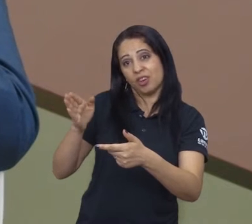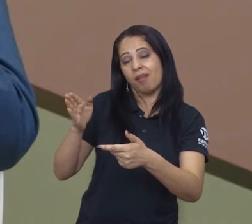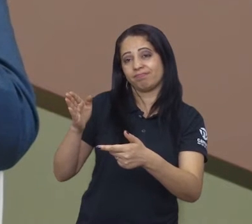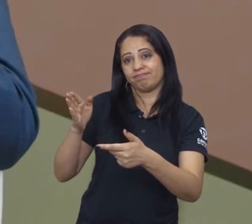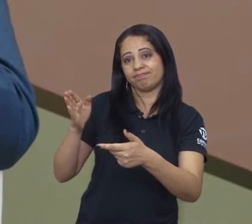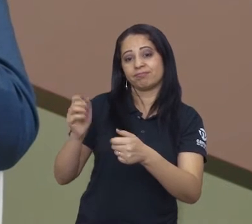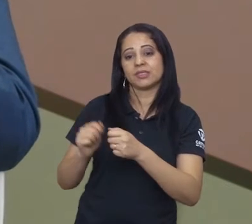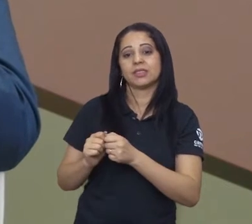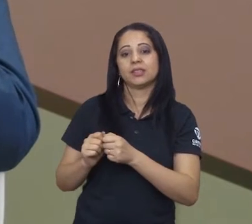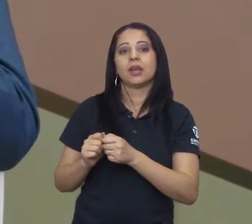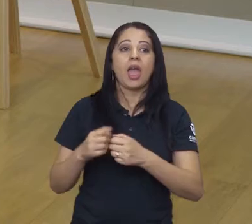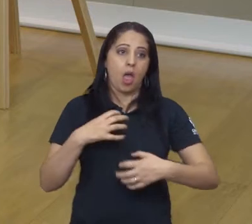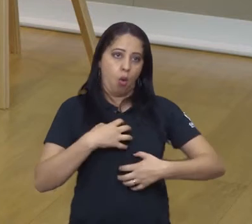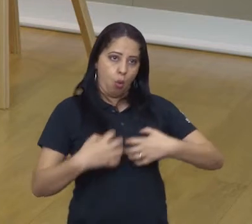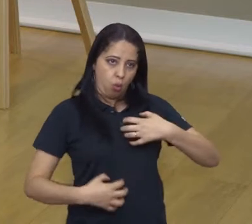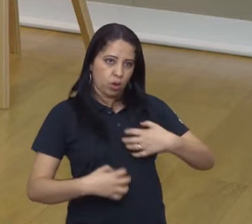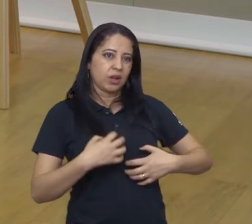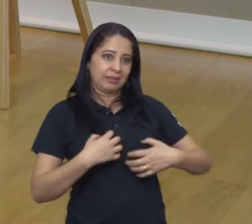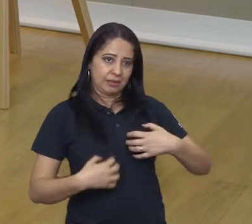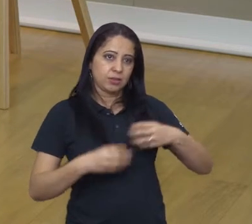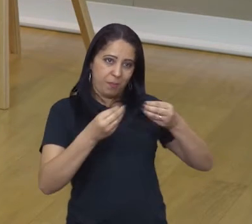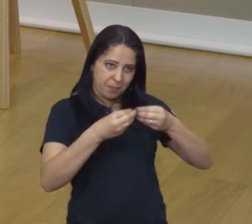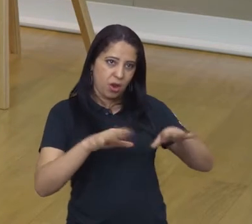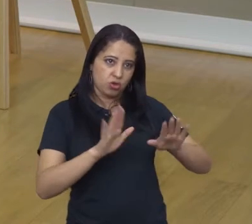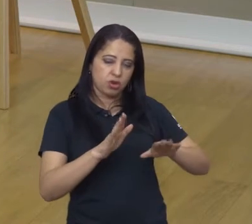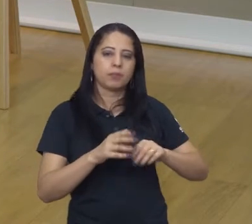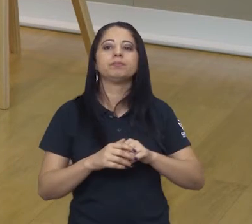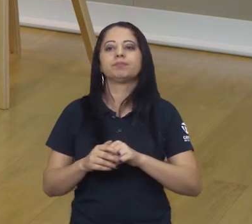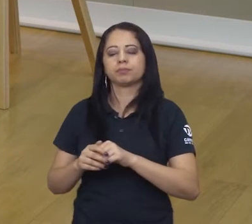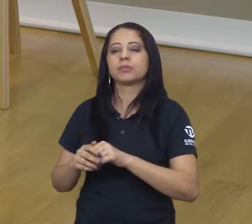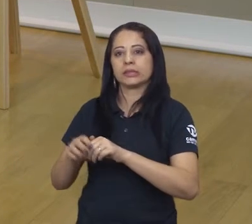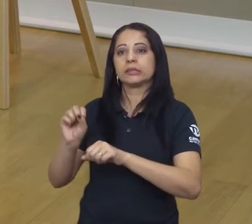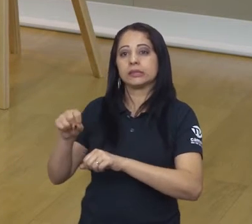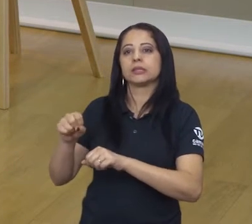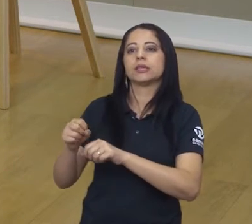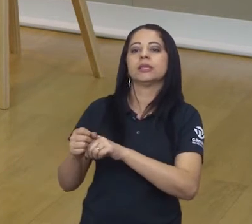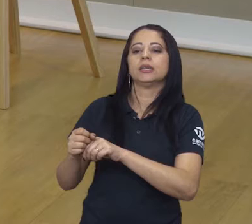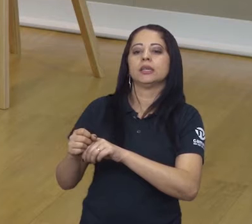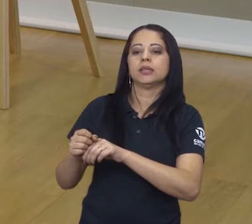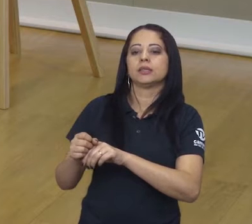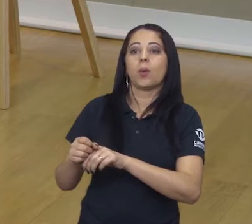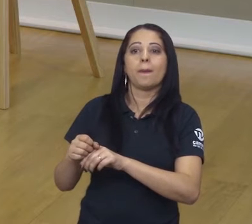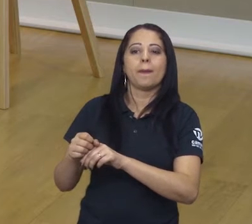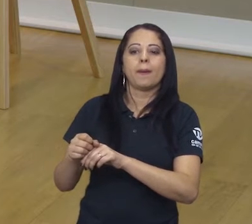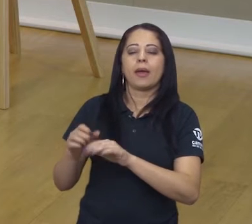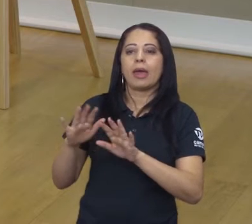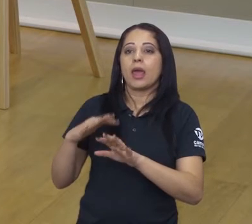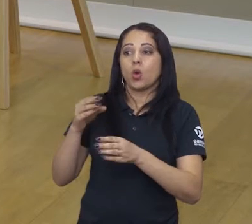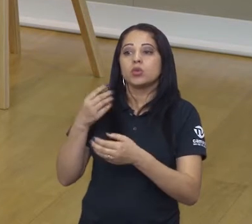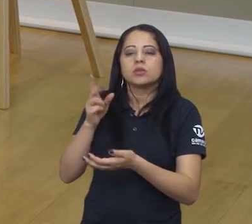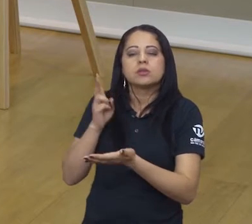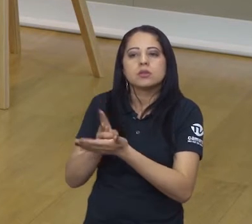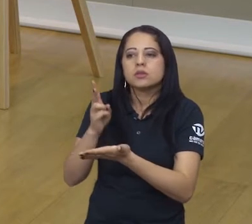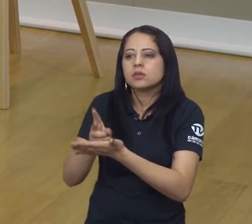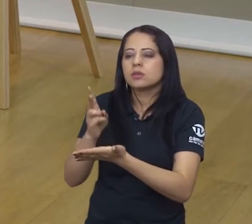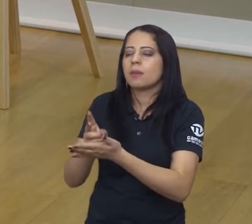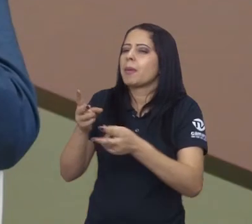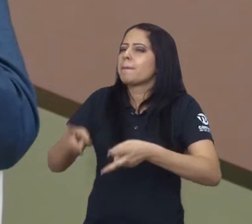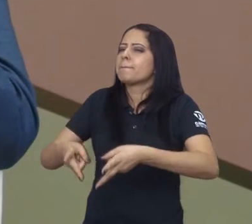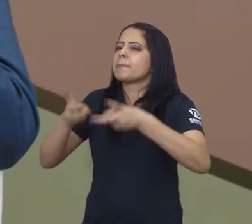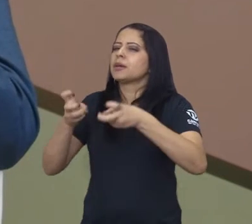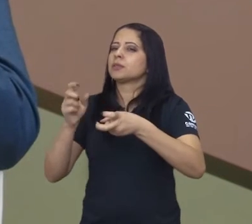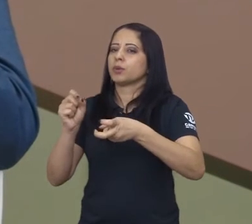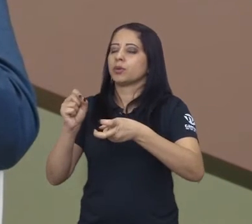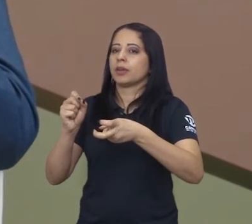fato do nosso organismo por ter essa resistência né desses grãos principalmente de trigo Então o que eu mais encontro